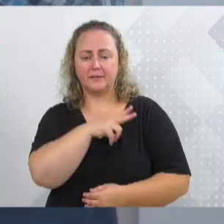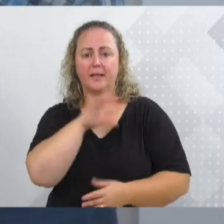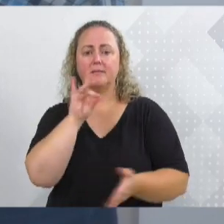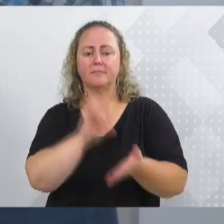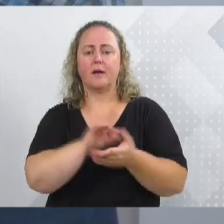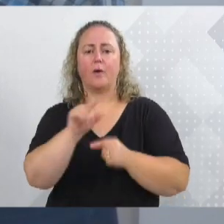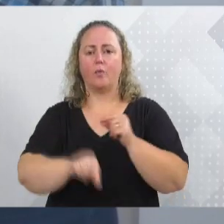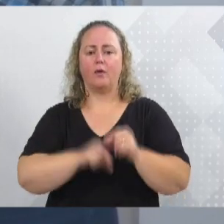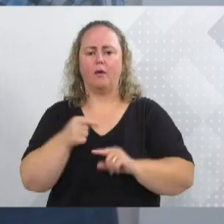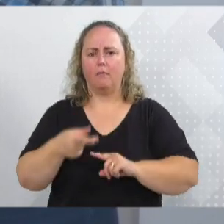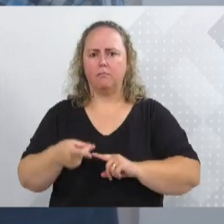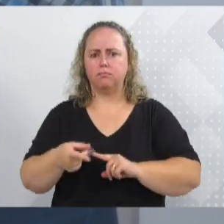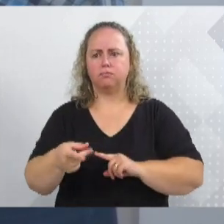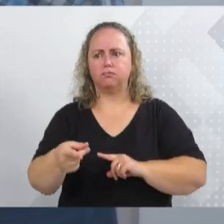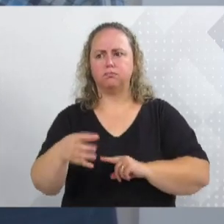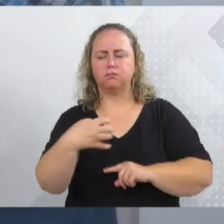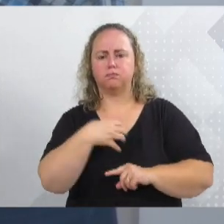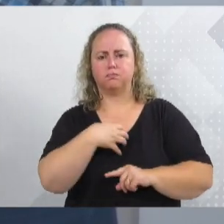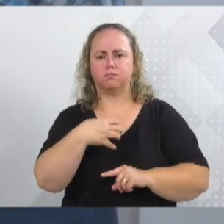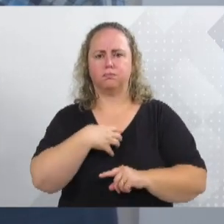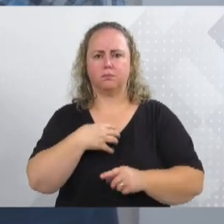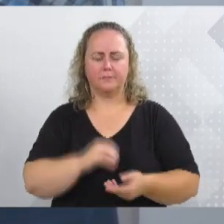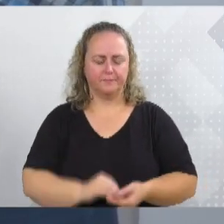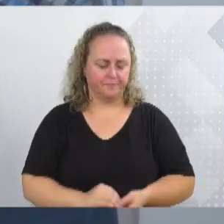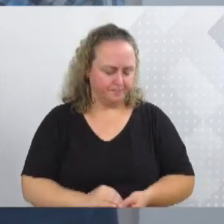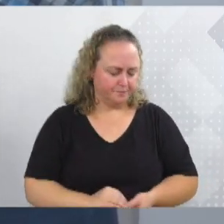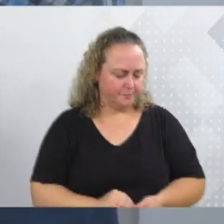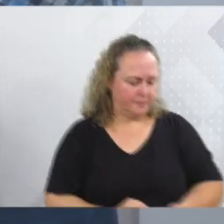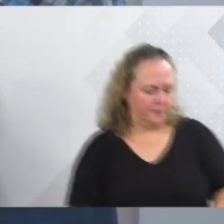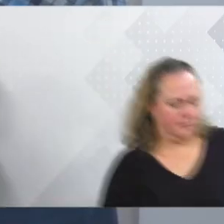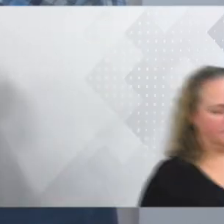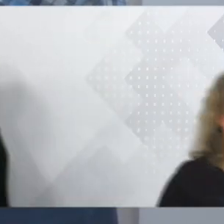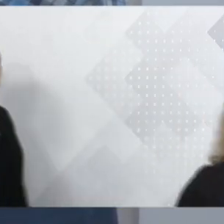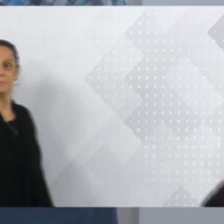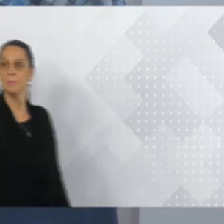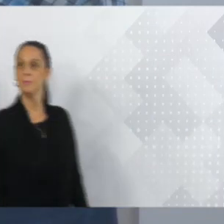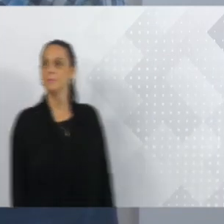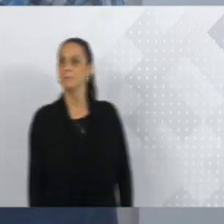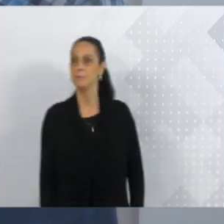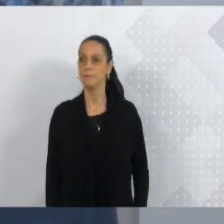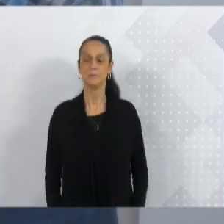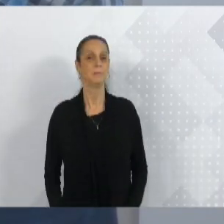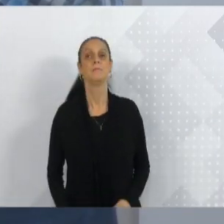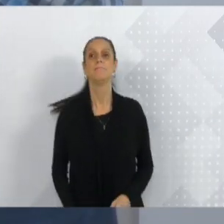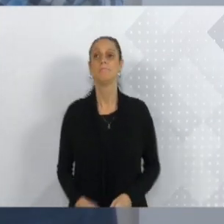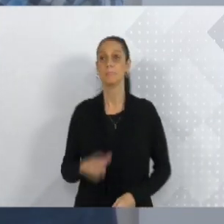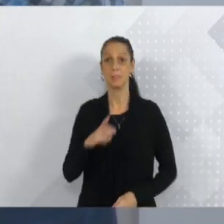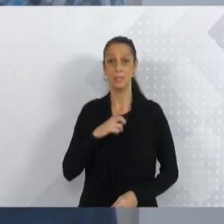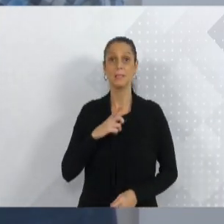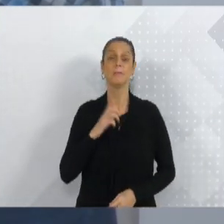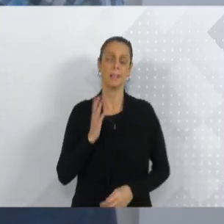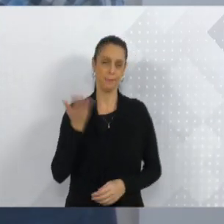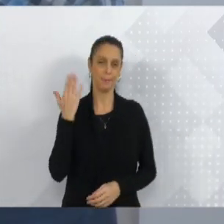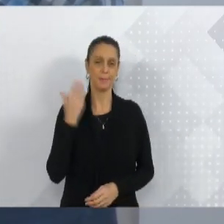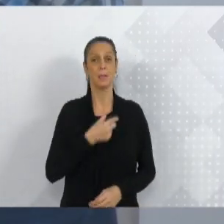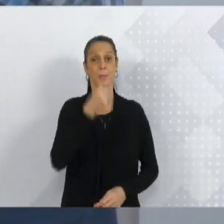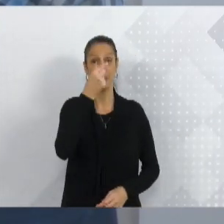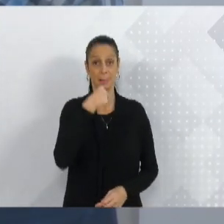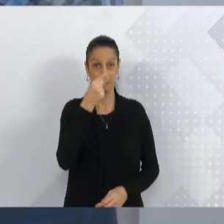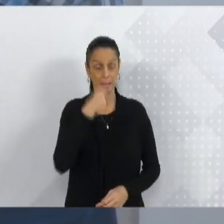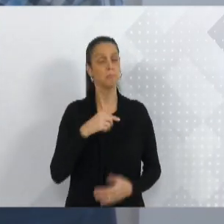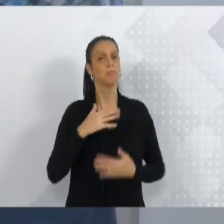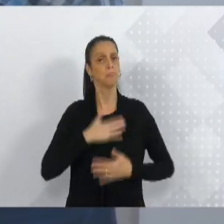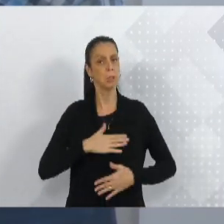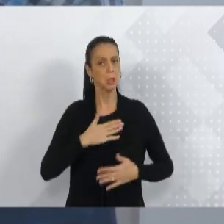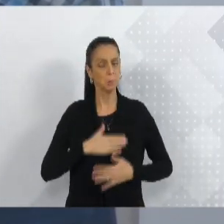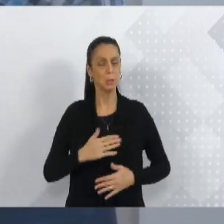cronificando. Tá? Então, depois que ele tem a infecção, a parte aguda é benigna, ele teve realmente uma gripe que foi